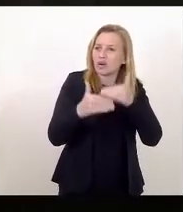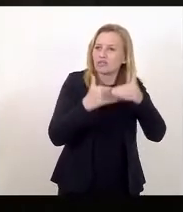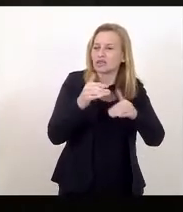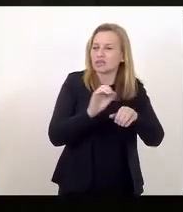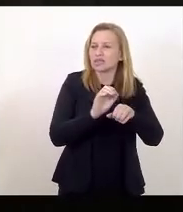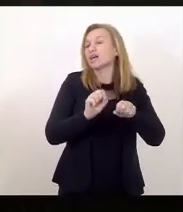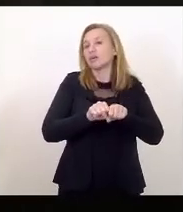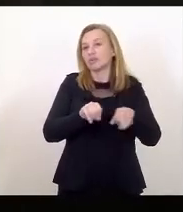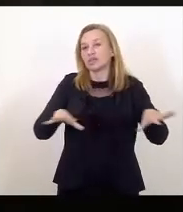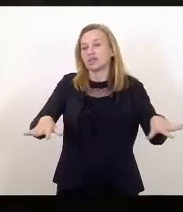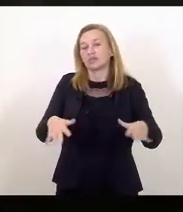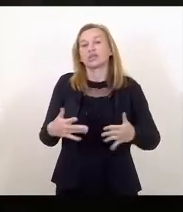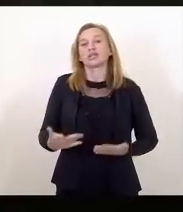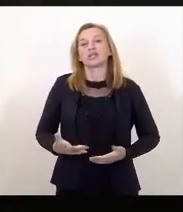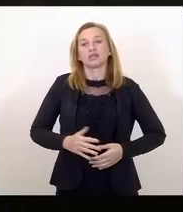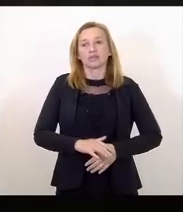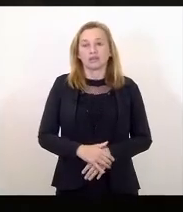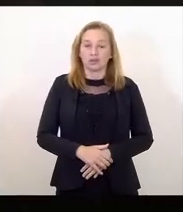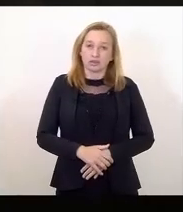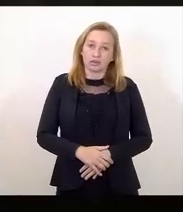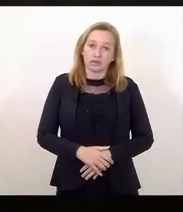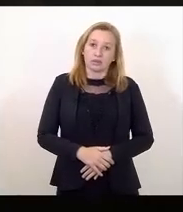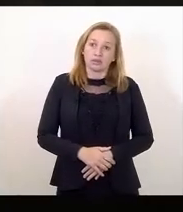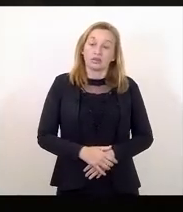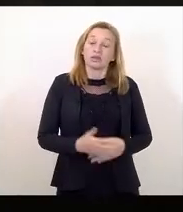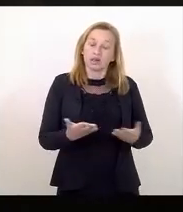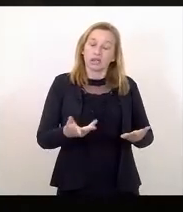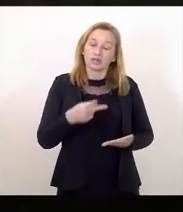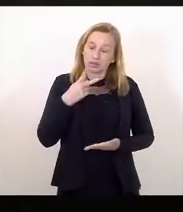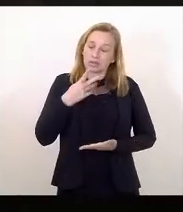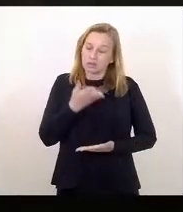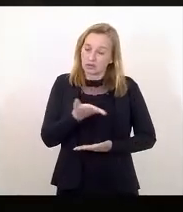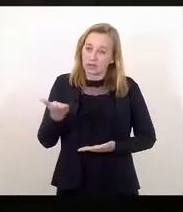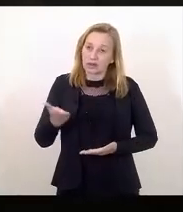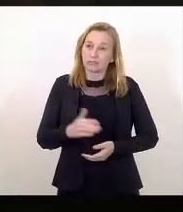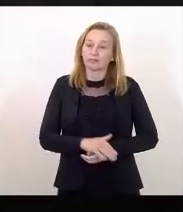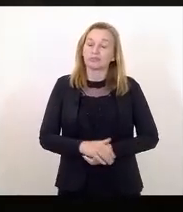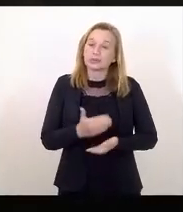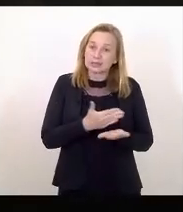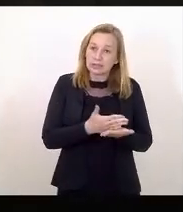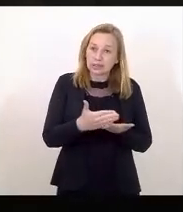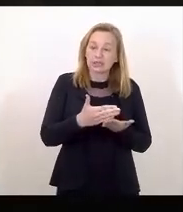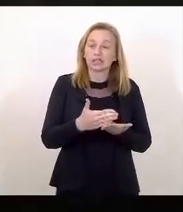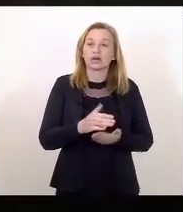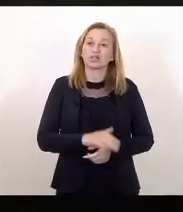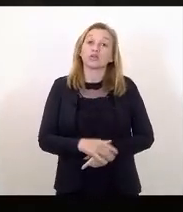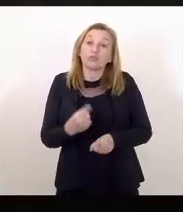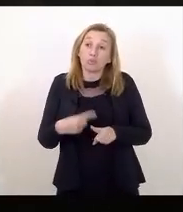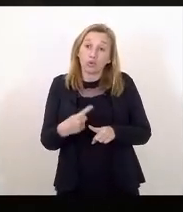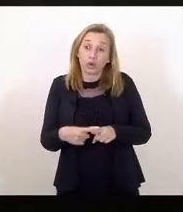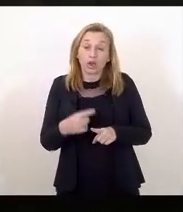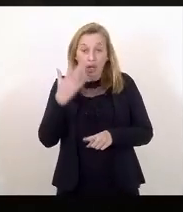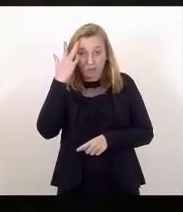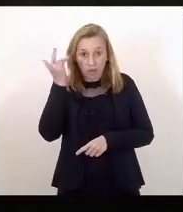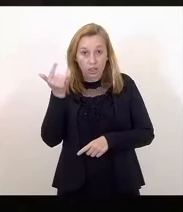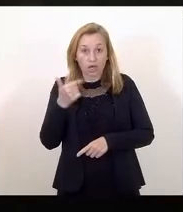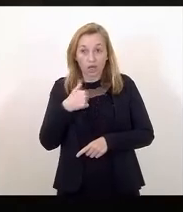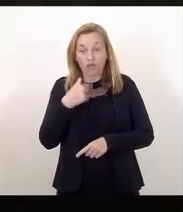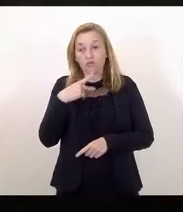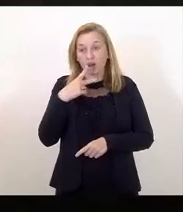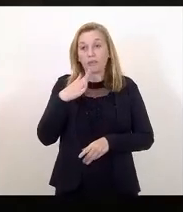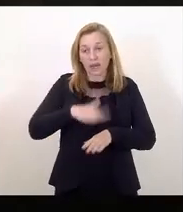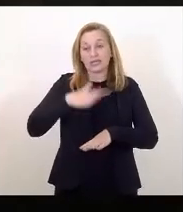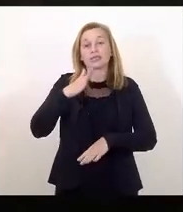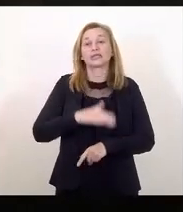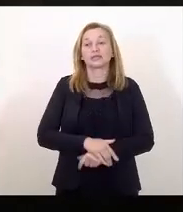pandemia. De maneira que eram essas considerações iniciais, porque, a partir de amanhã, eu